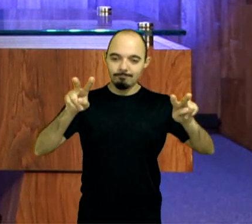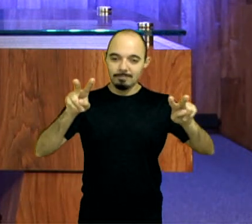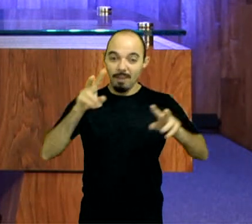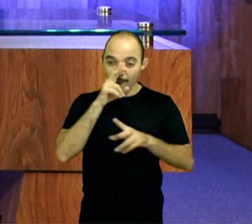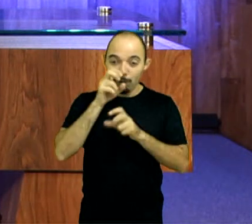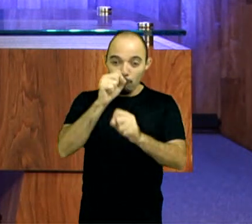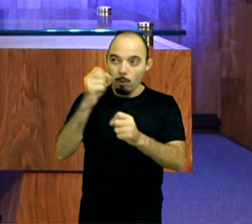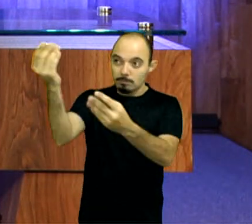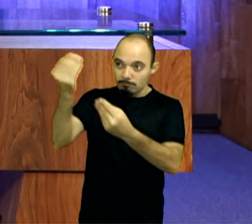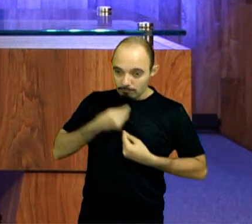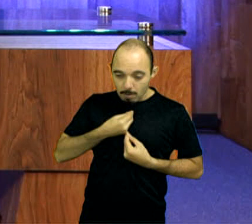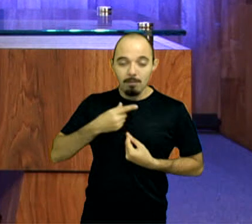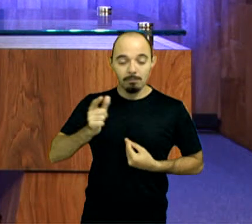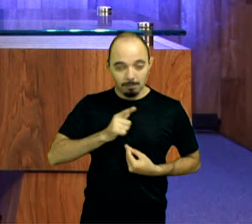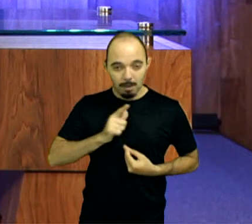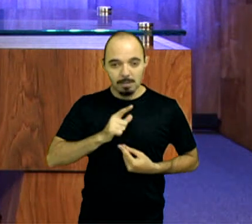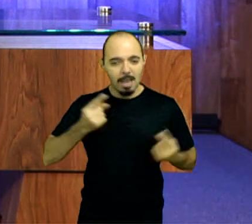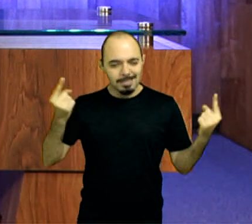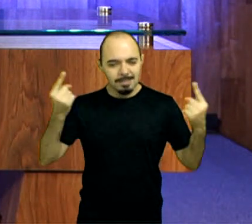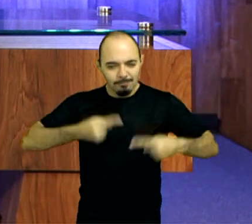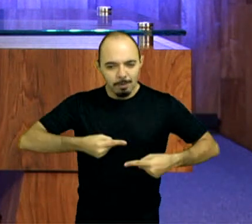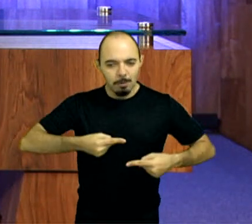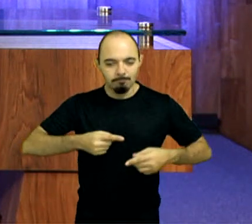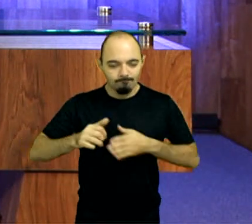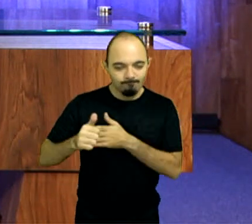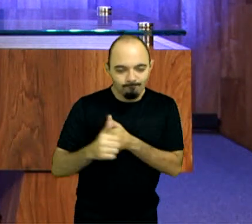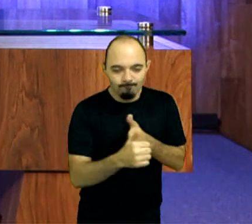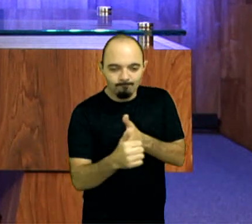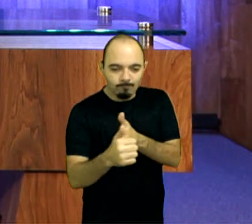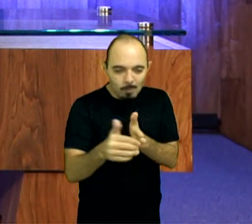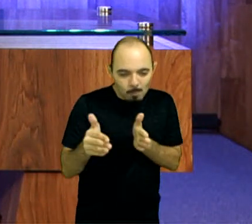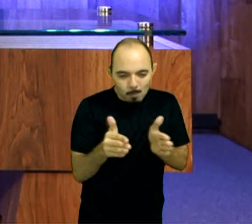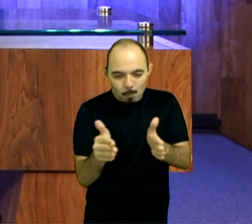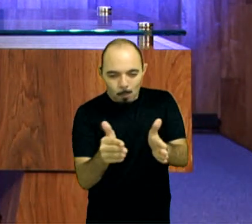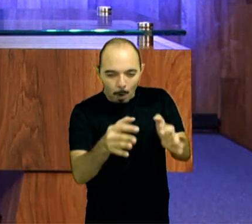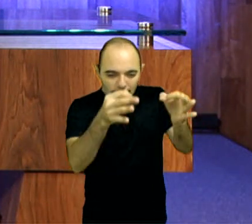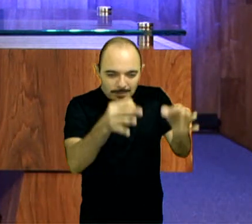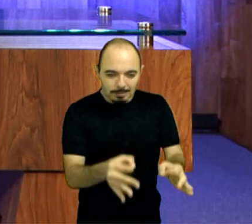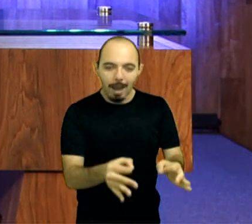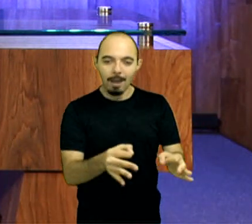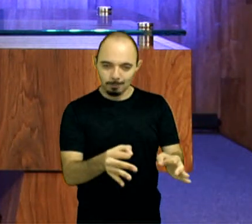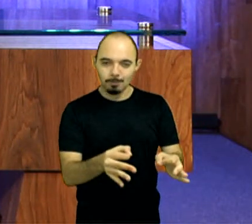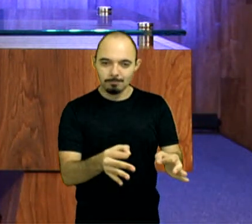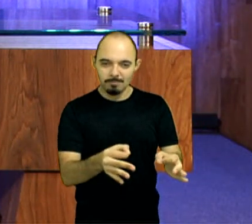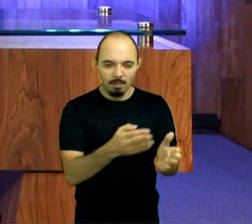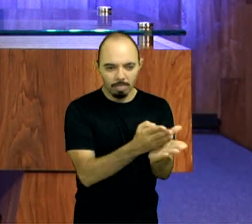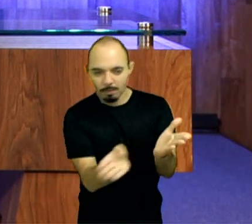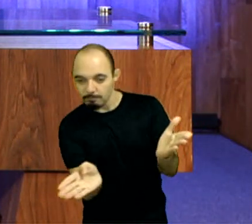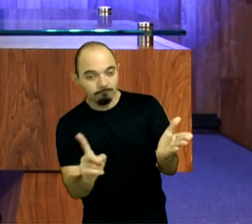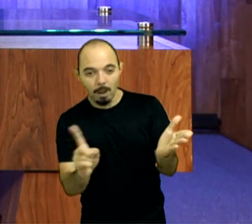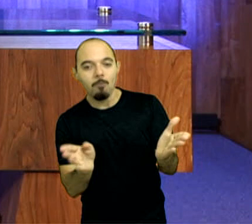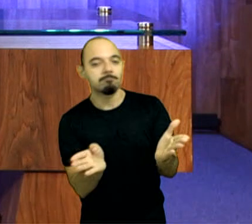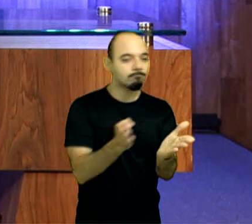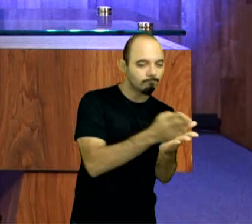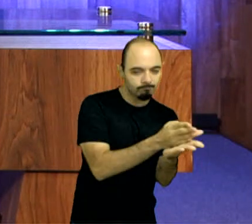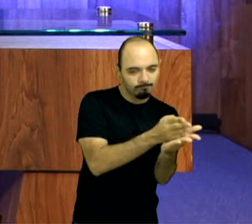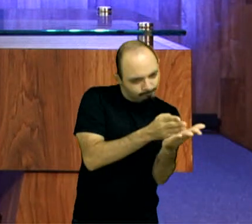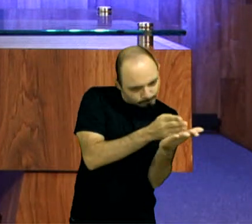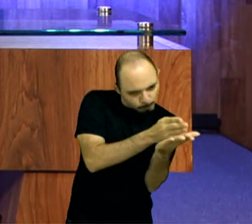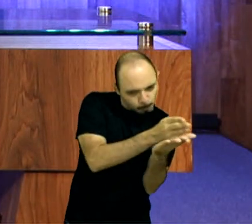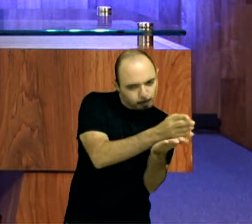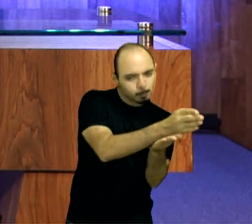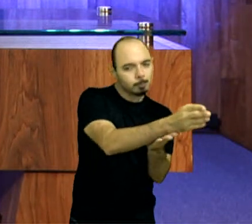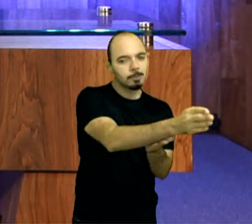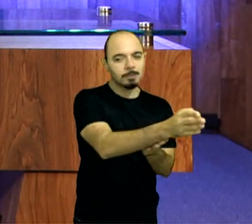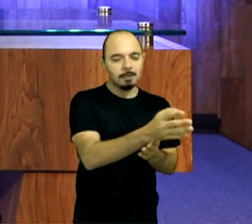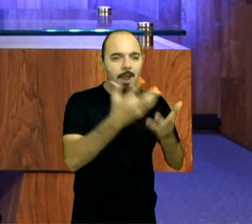desafio, a palavra de Deus é direção. focar na palavra, ler a palavra, meditar